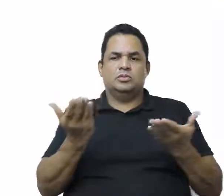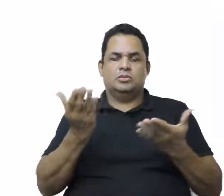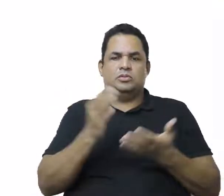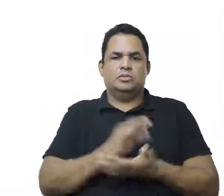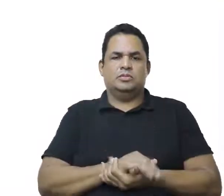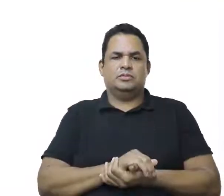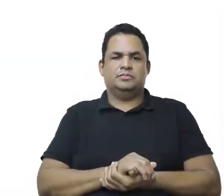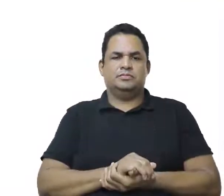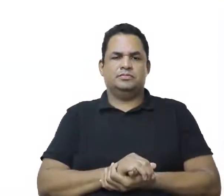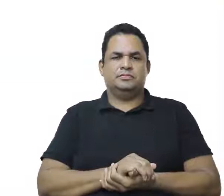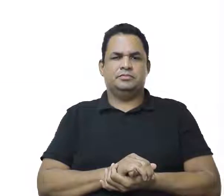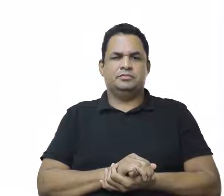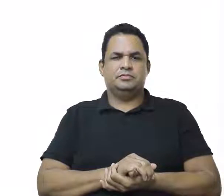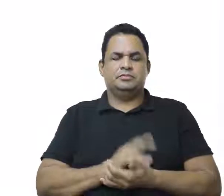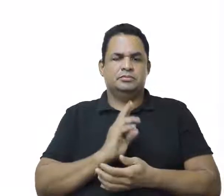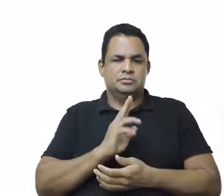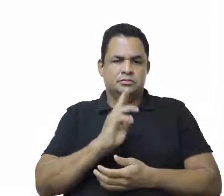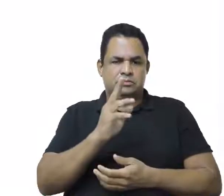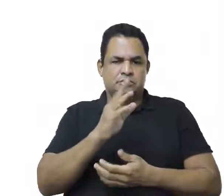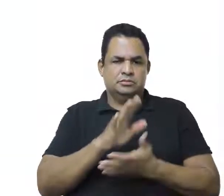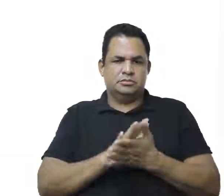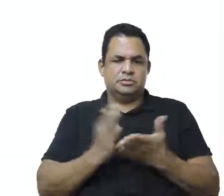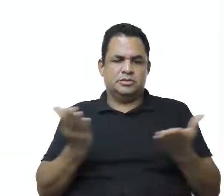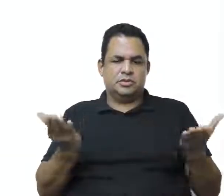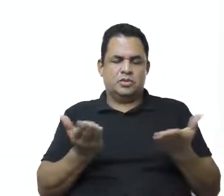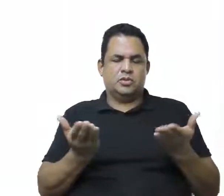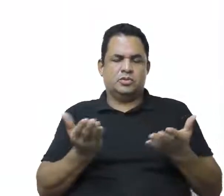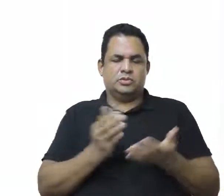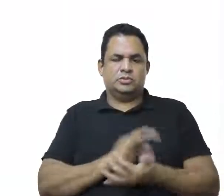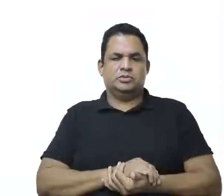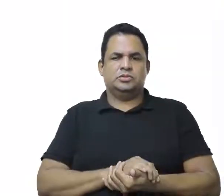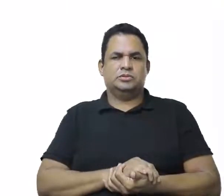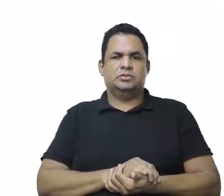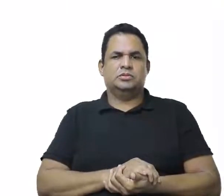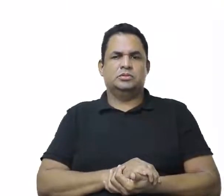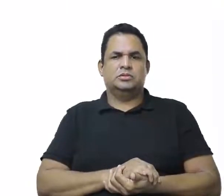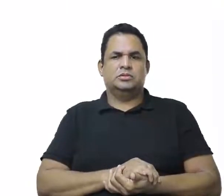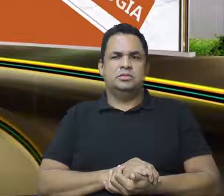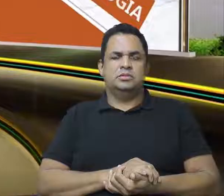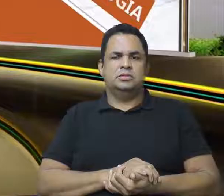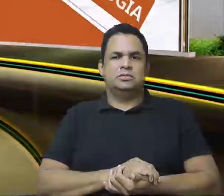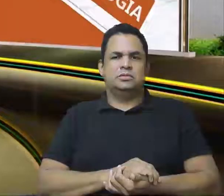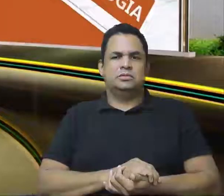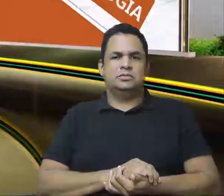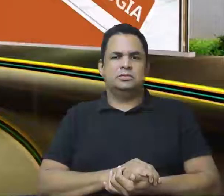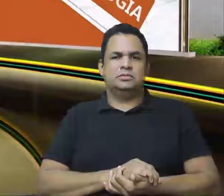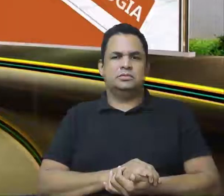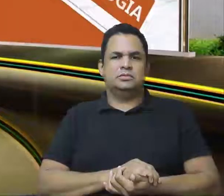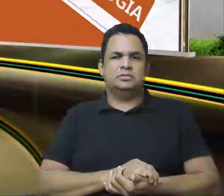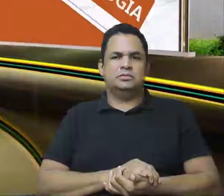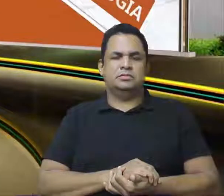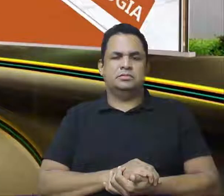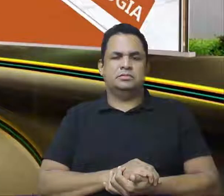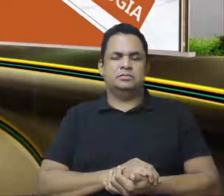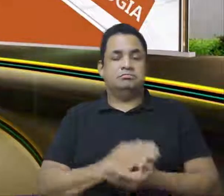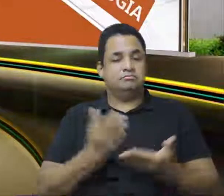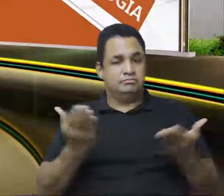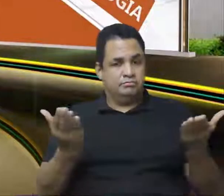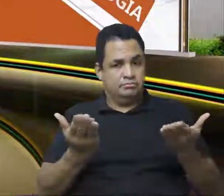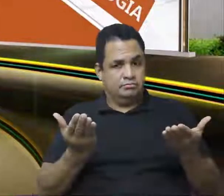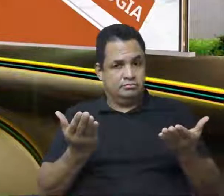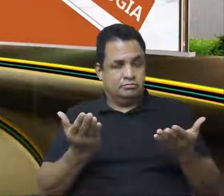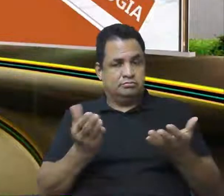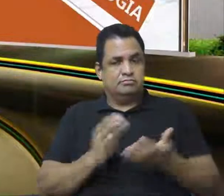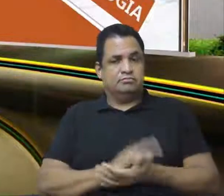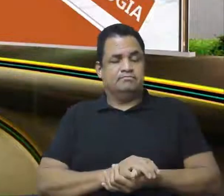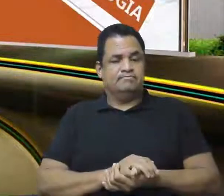estão permanentes na atualidade, tá certo, galerinha? Muito bem, galerinha. Eu espero